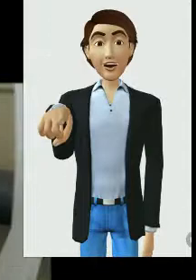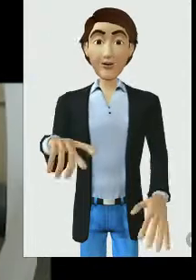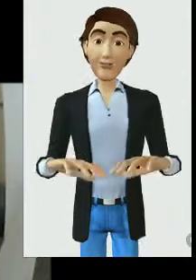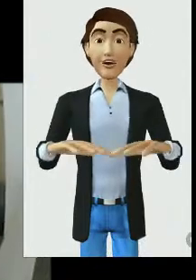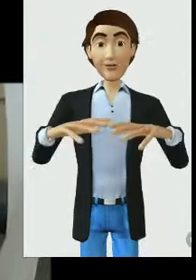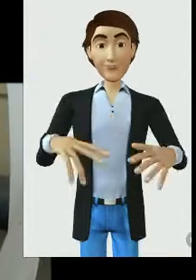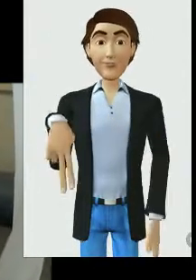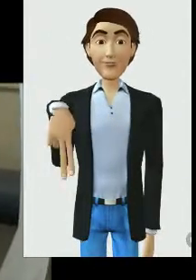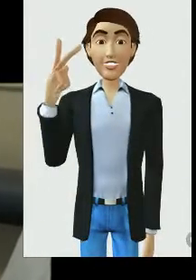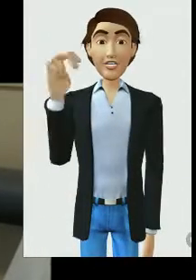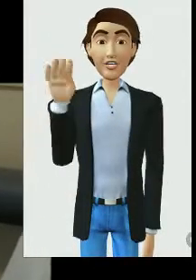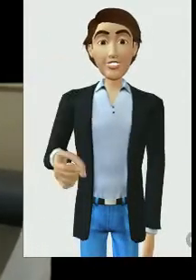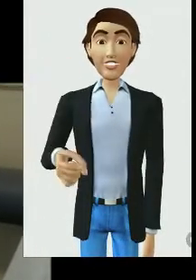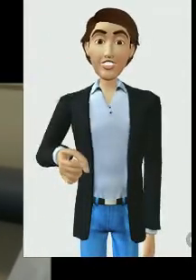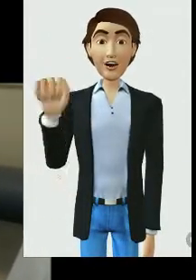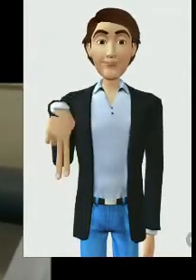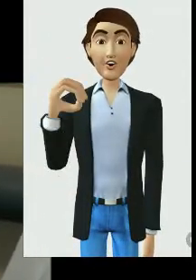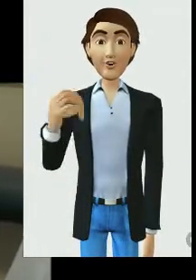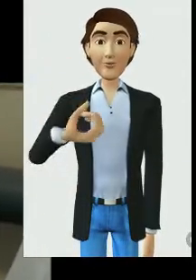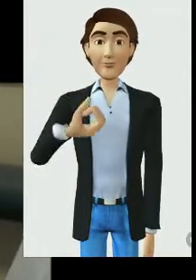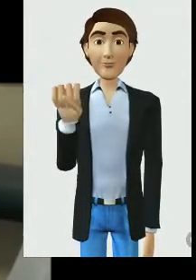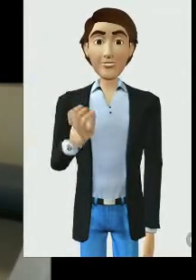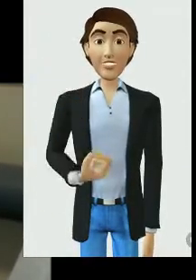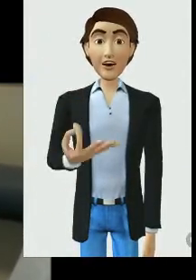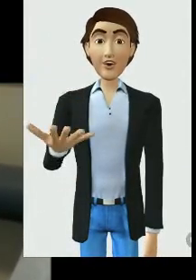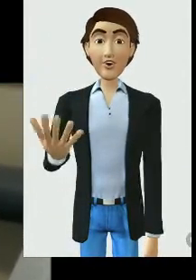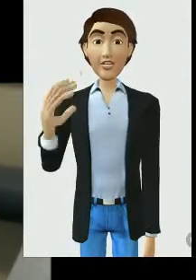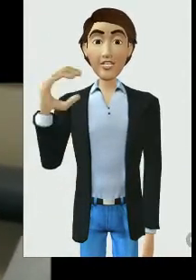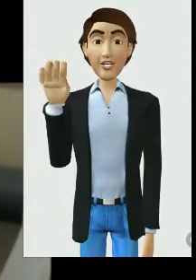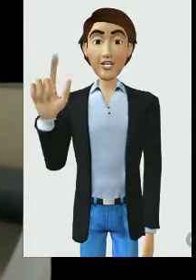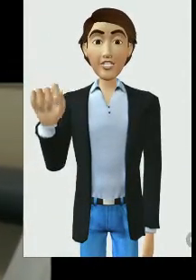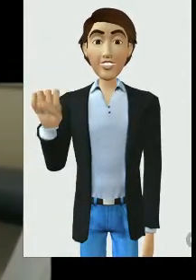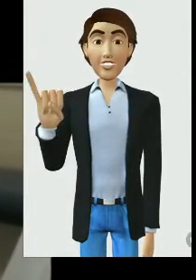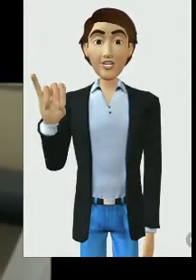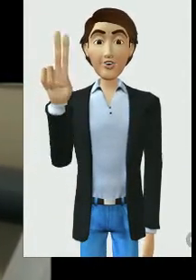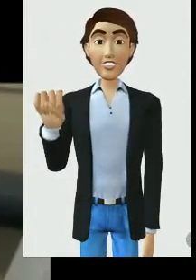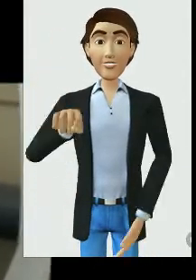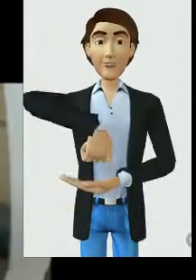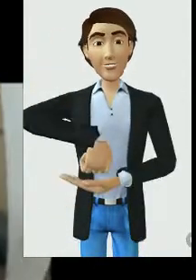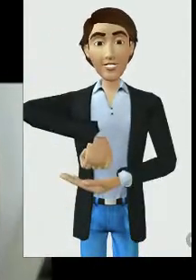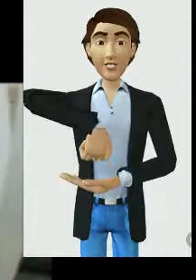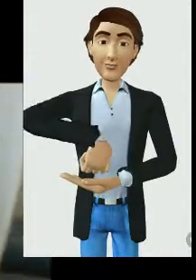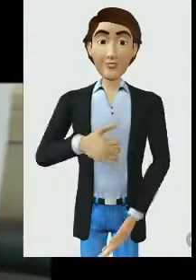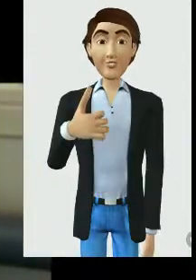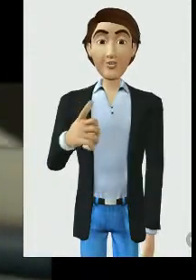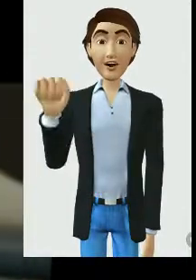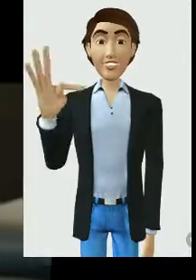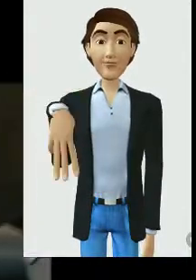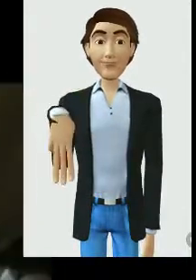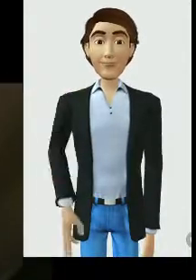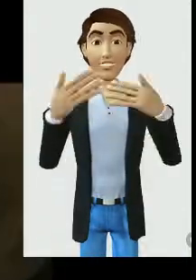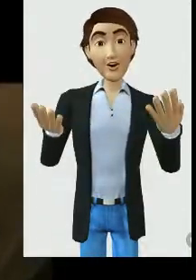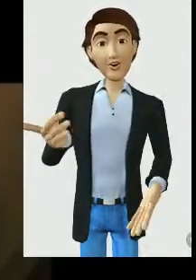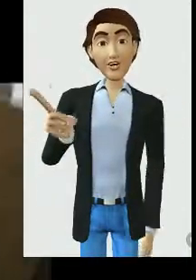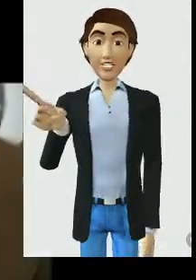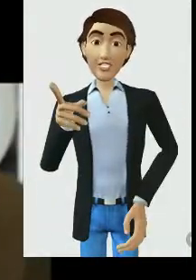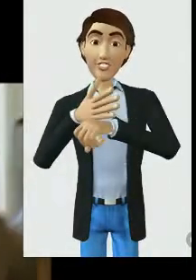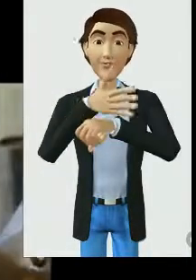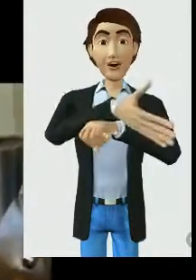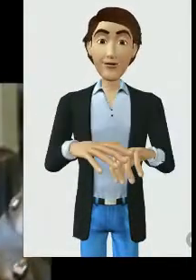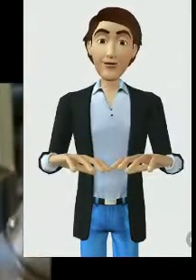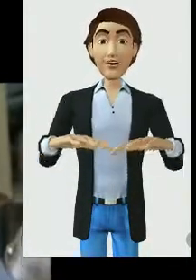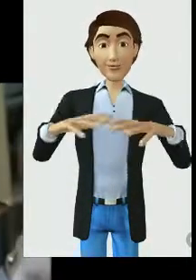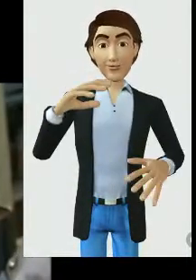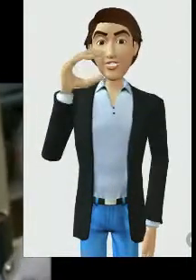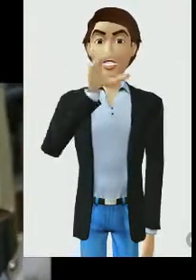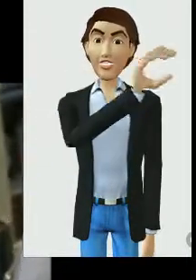Lembrando que o ponto de ebulição do N-hexano é de 68 graus Celsius a pressão de 1 atm. Então, por que